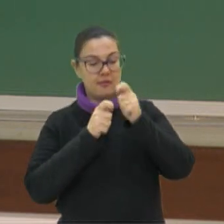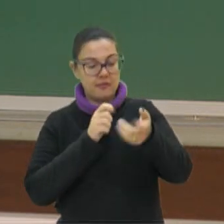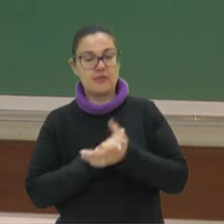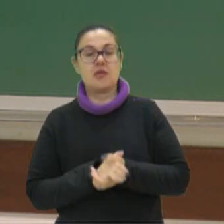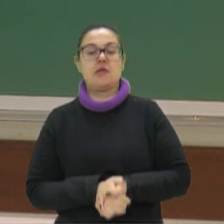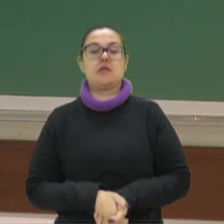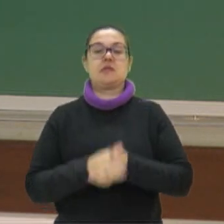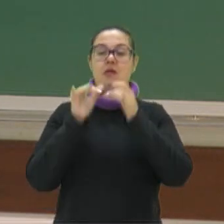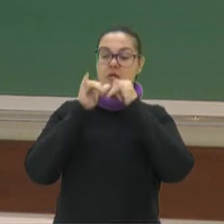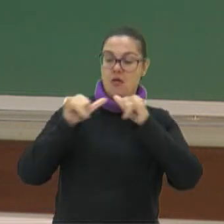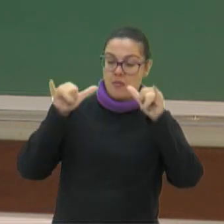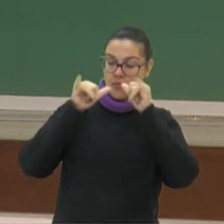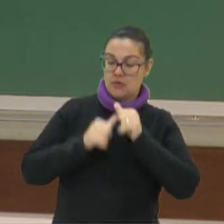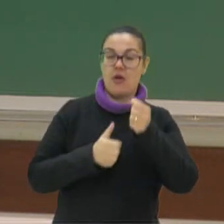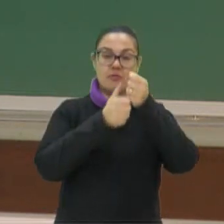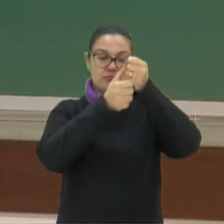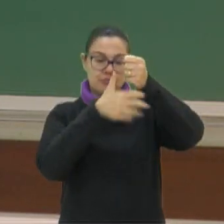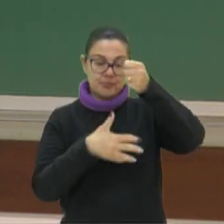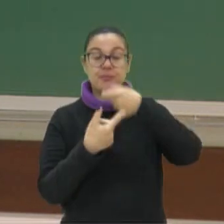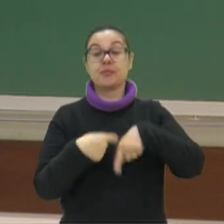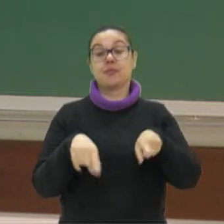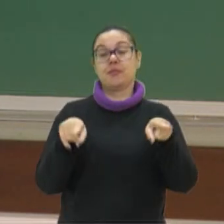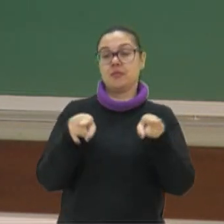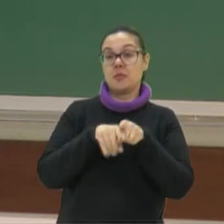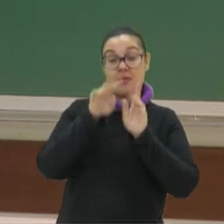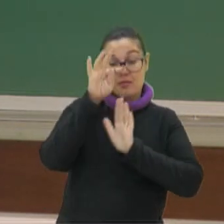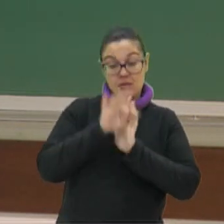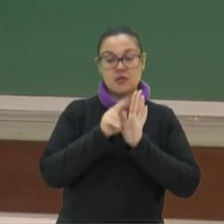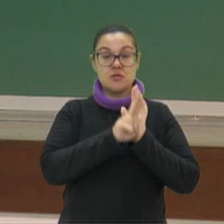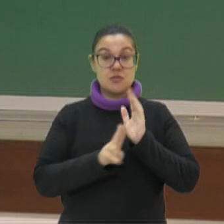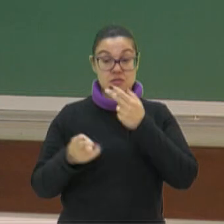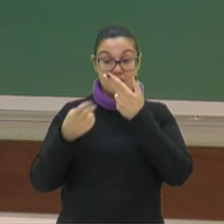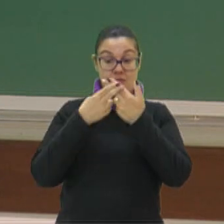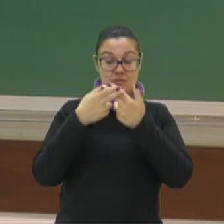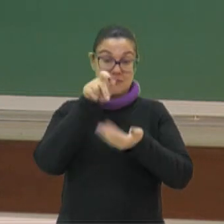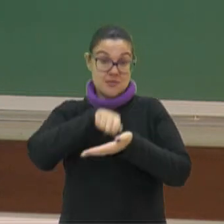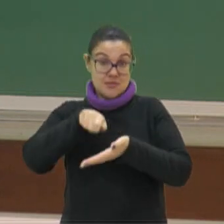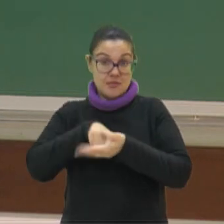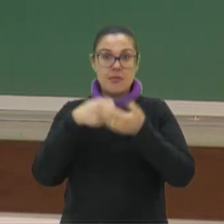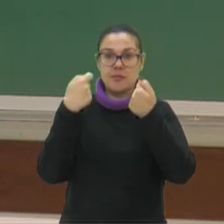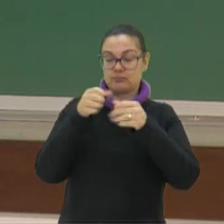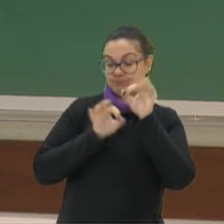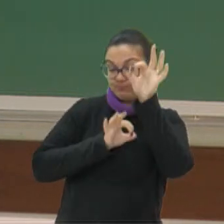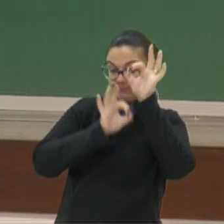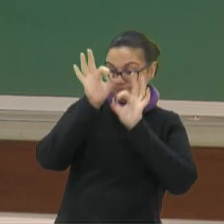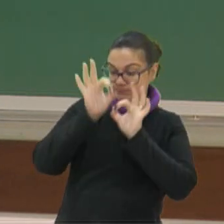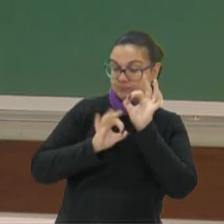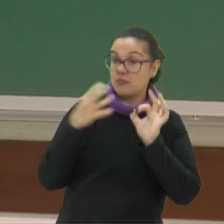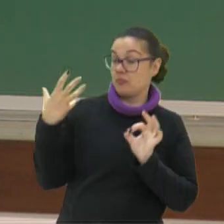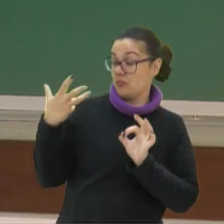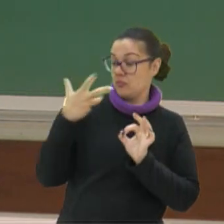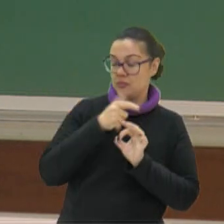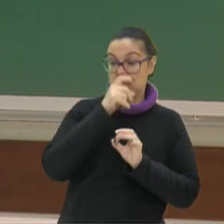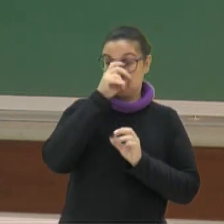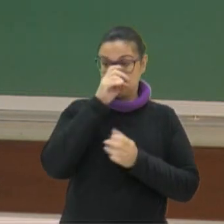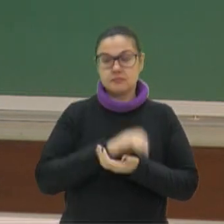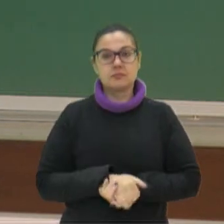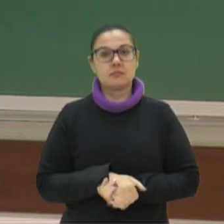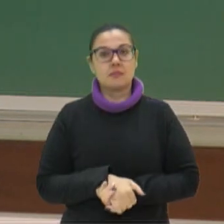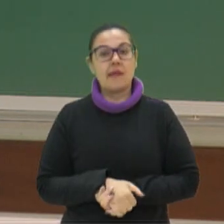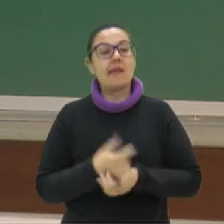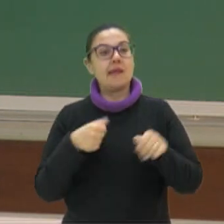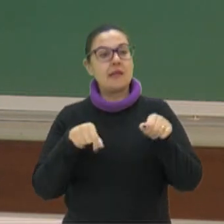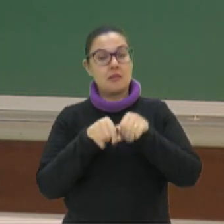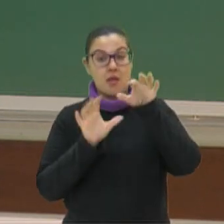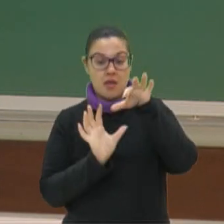a reportagem, a dissertação, qualquer gênero textual que você for escrever, ele tem que ser sempre muito bem elaborado, muito bem pensado. E essa questão